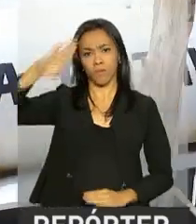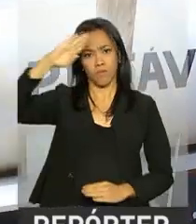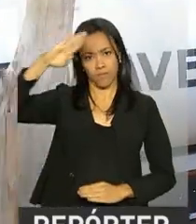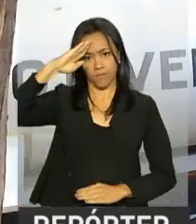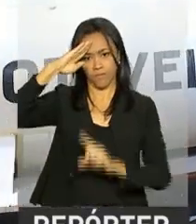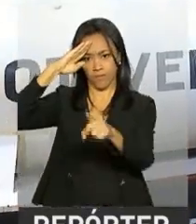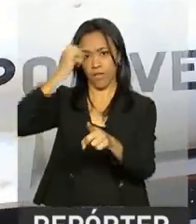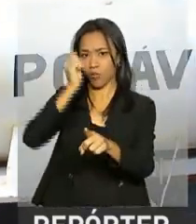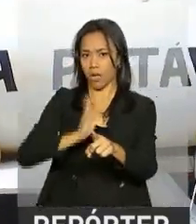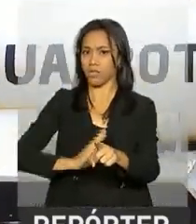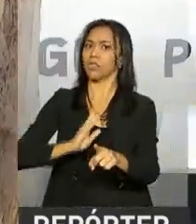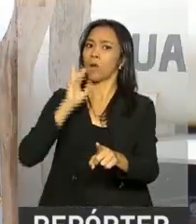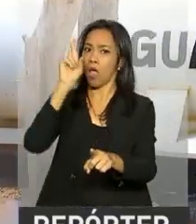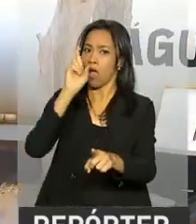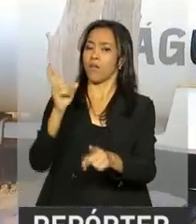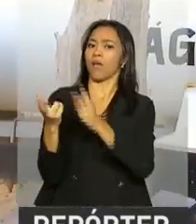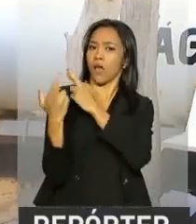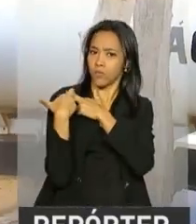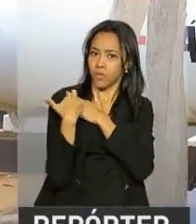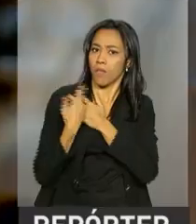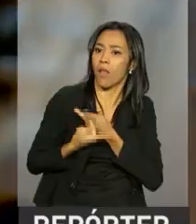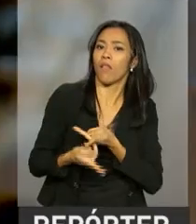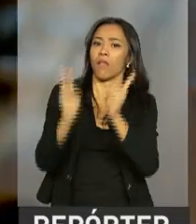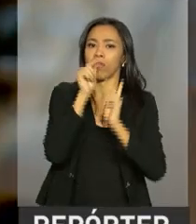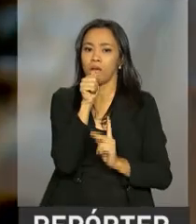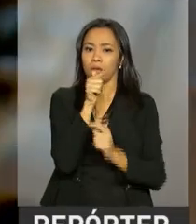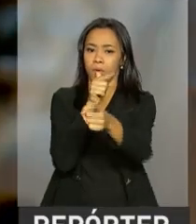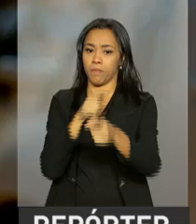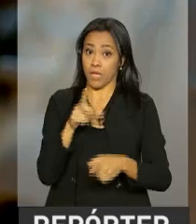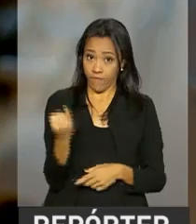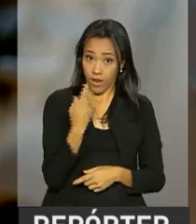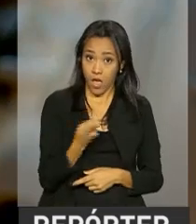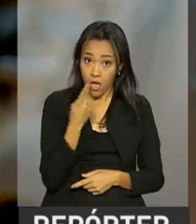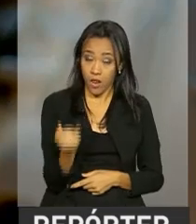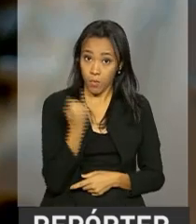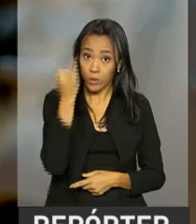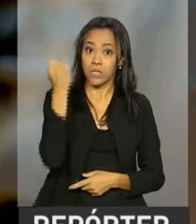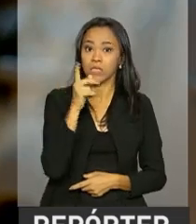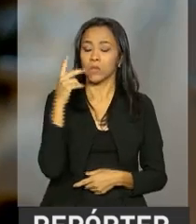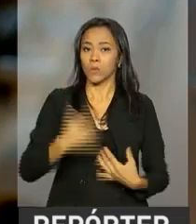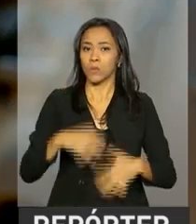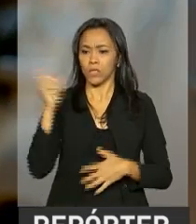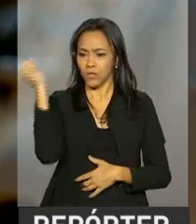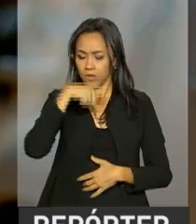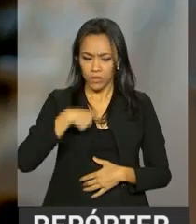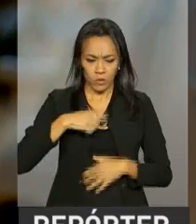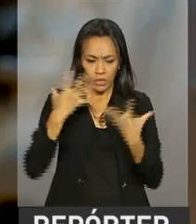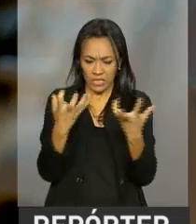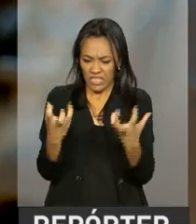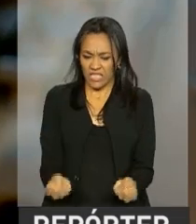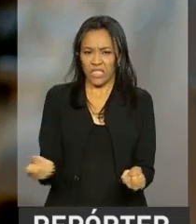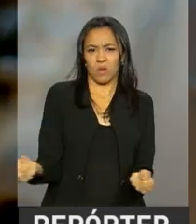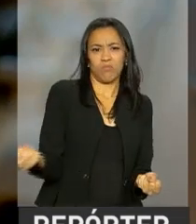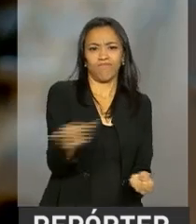envolve milhares de militares. A importância é muito grande, tendo em vista que você sabe que nós estamos num terreno muito árido, seco, que é o